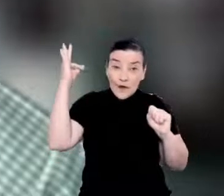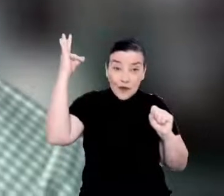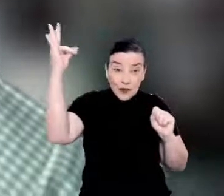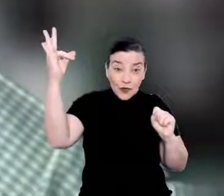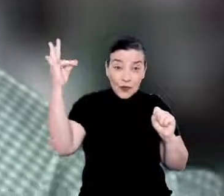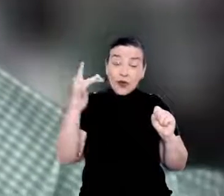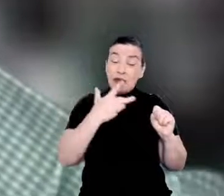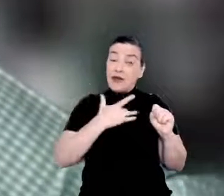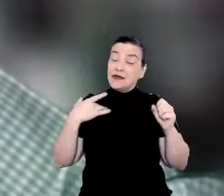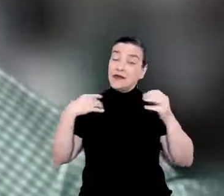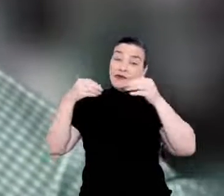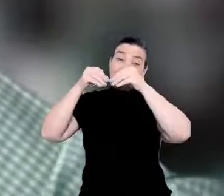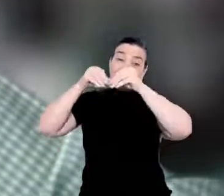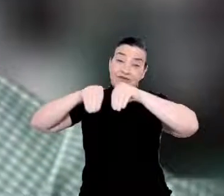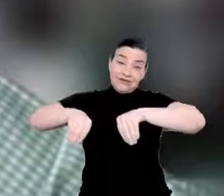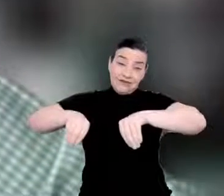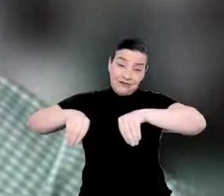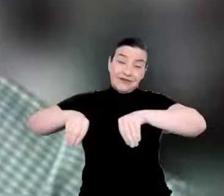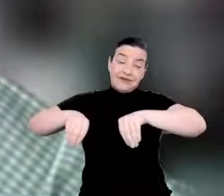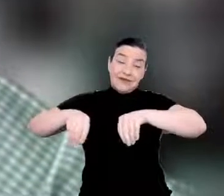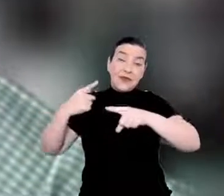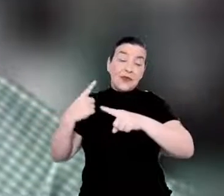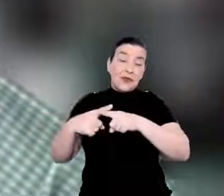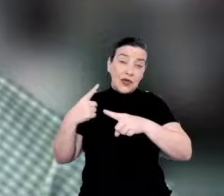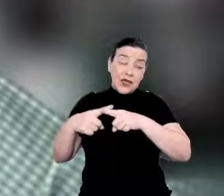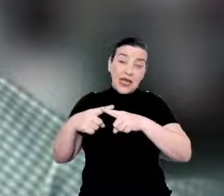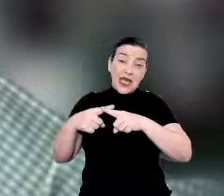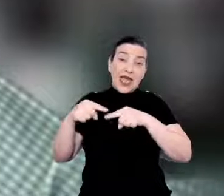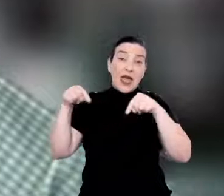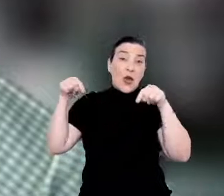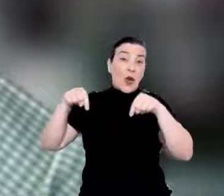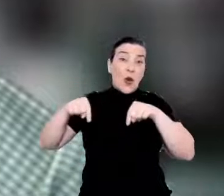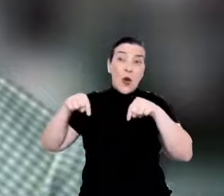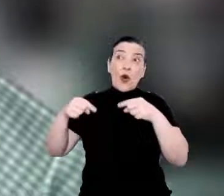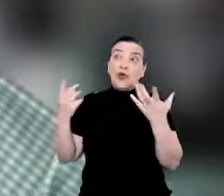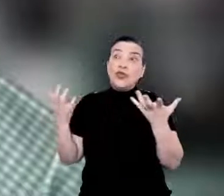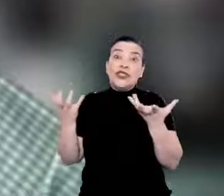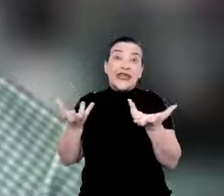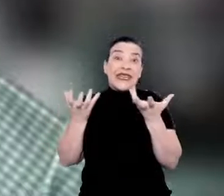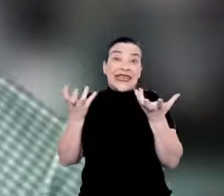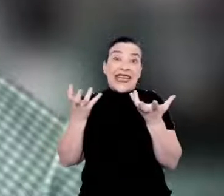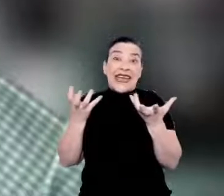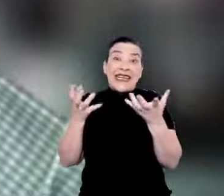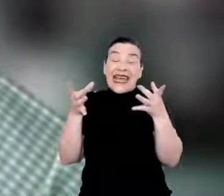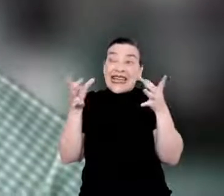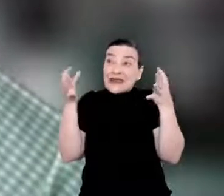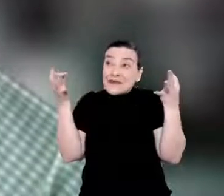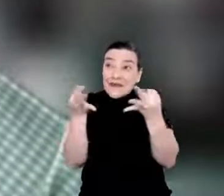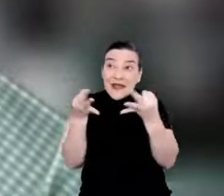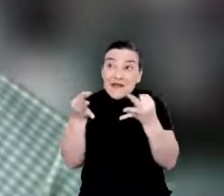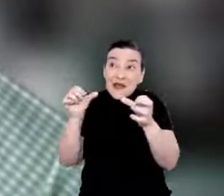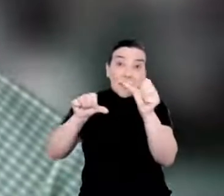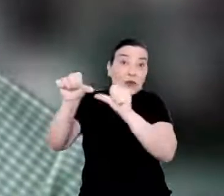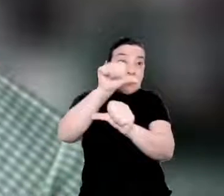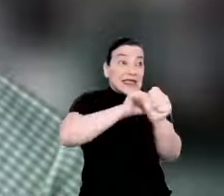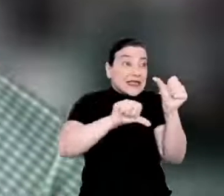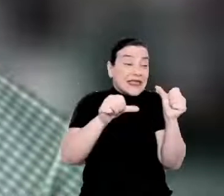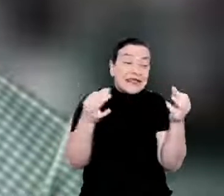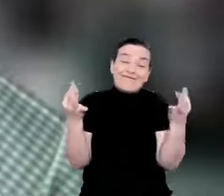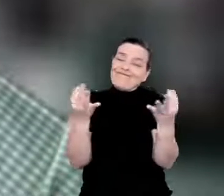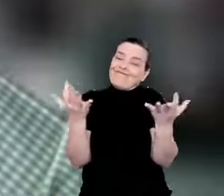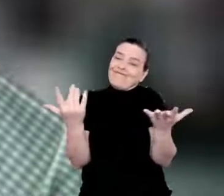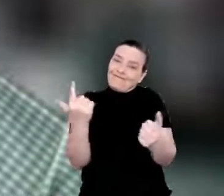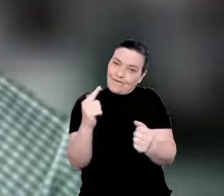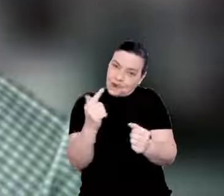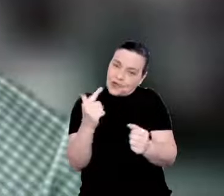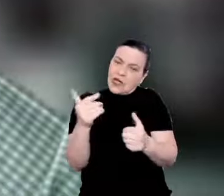incorporando tudo de bom e oneroso que vem por aí, se nós não mudarmos o mundo. O que está aí já deu, as mudanças virão,